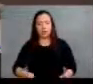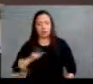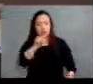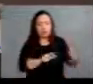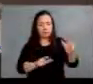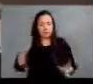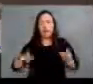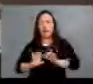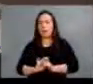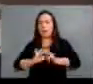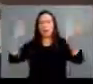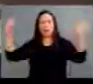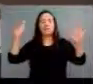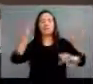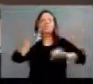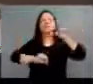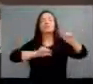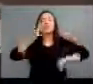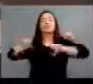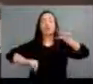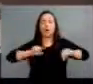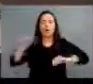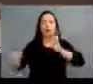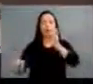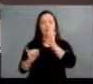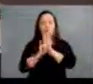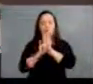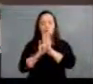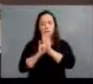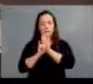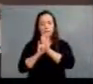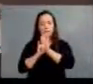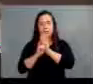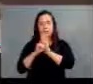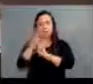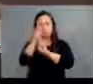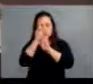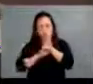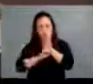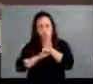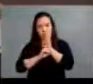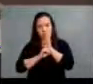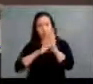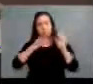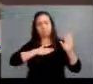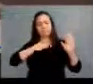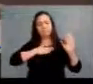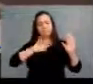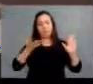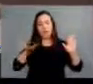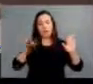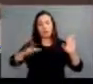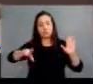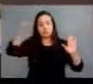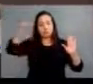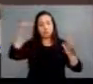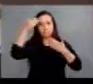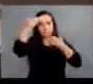direito à livre orientação sexual, pelo direito à identidade de gênero, pelo direito de ser como se é. Muito obrigado.